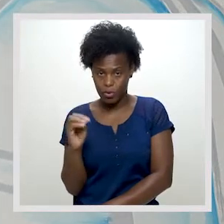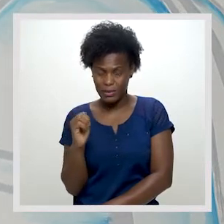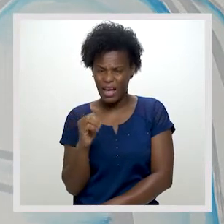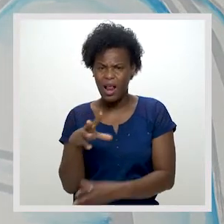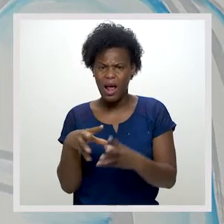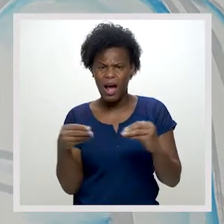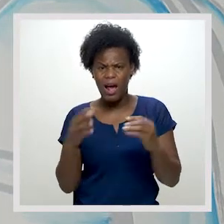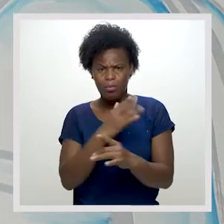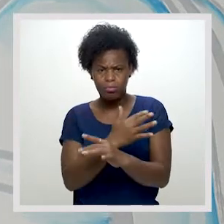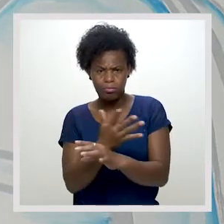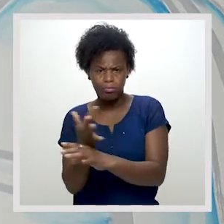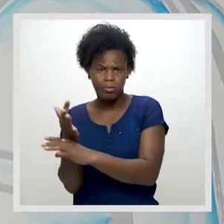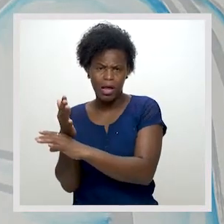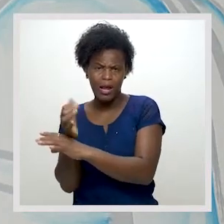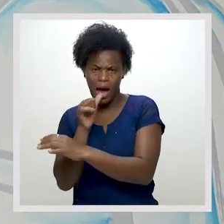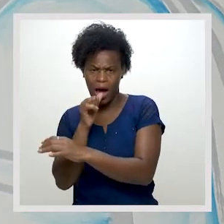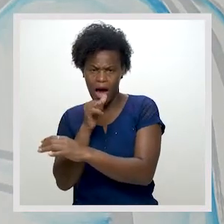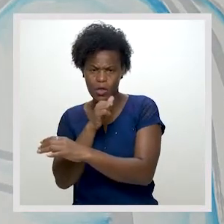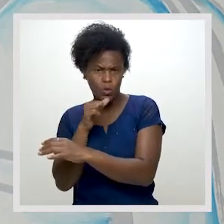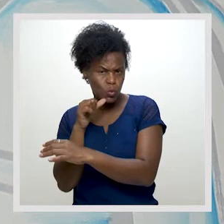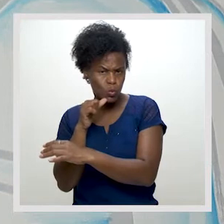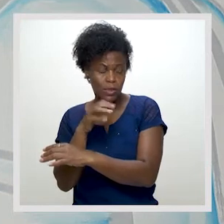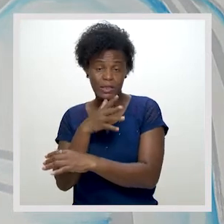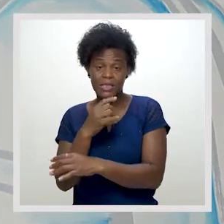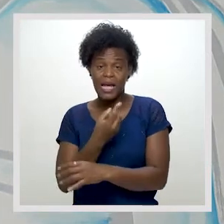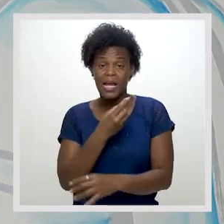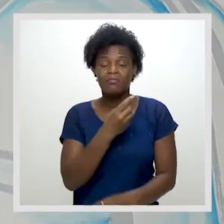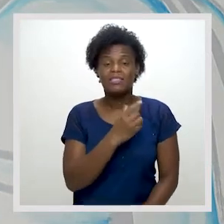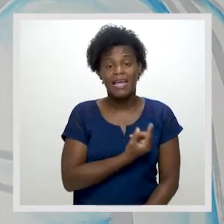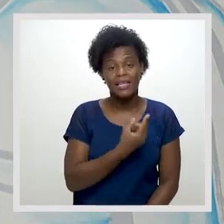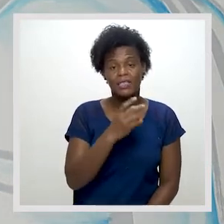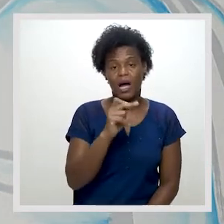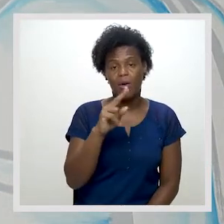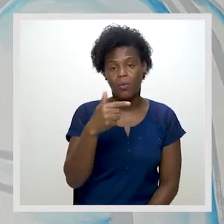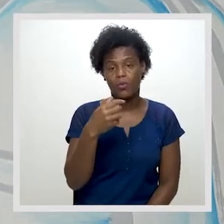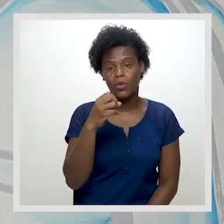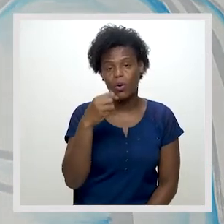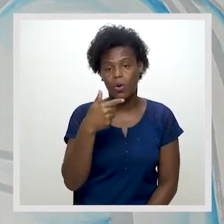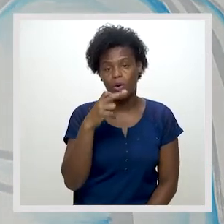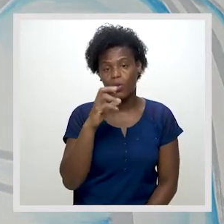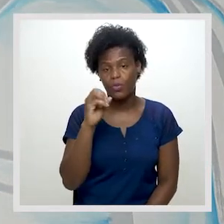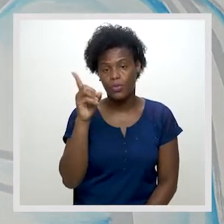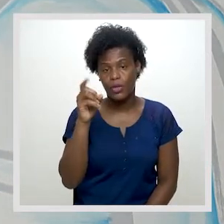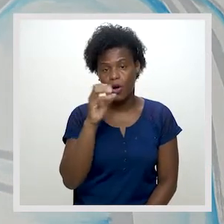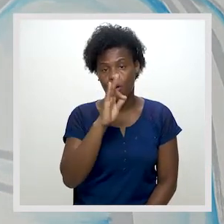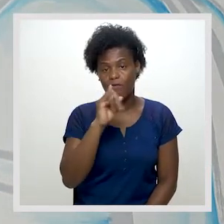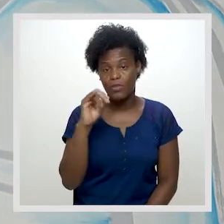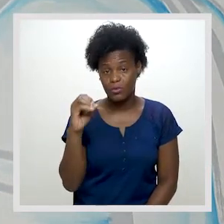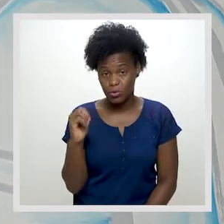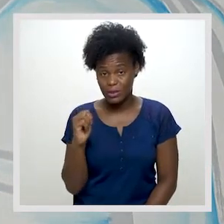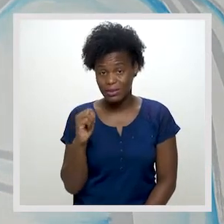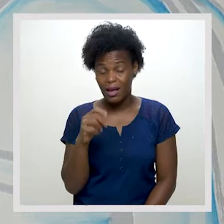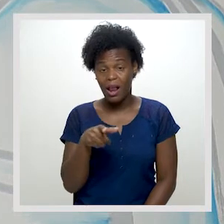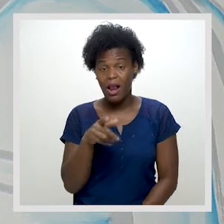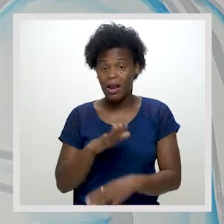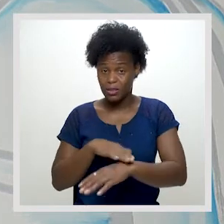azuis são considerados como seres autotróficos. E essas algas azuis eram responsáveis